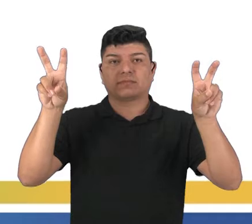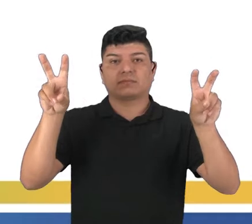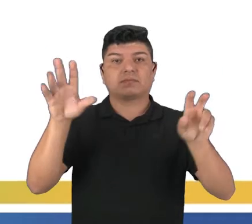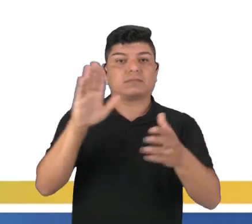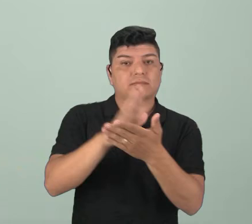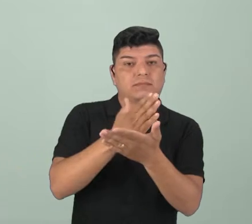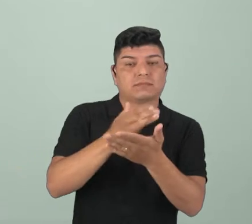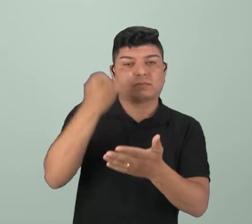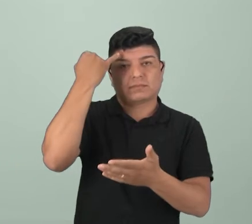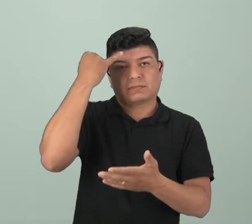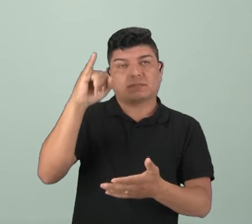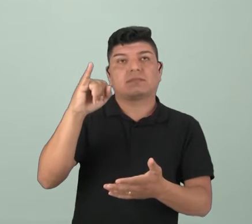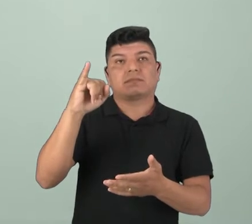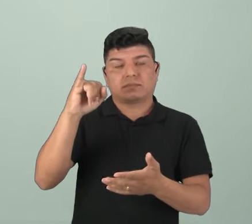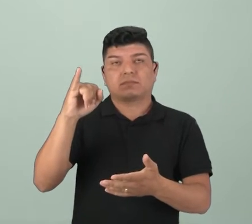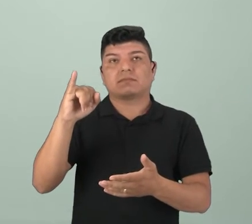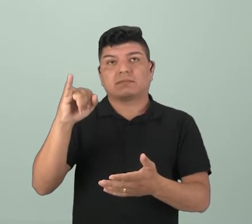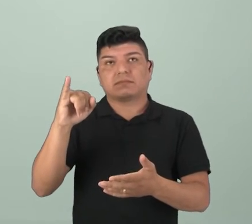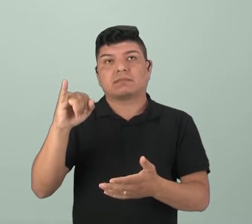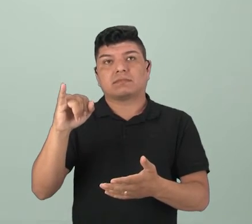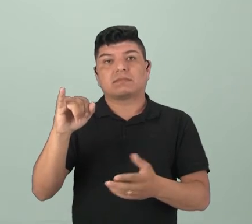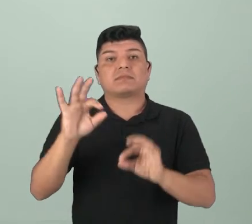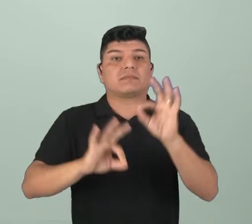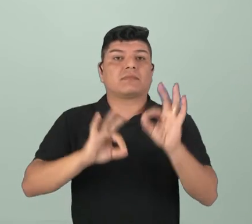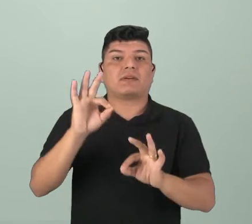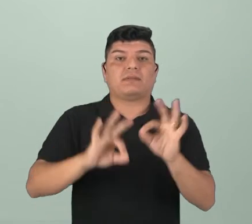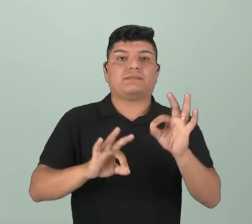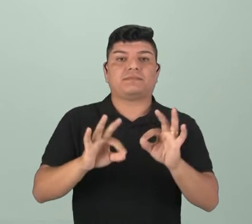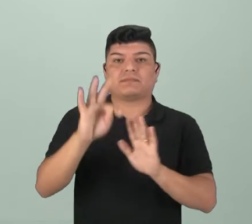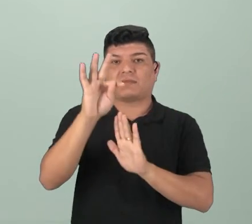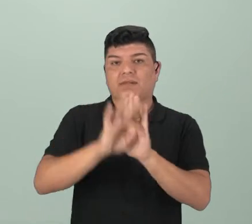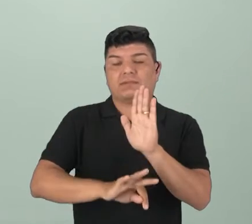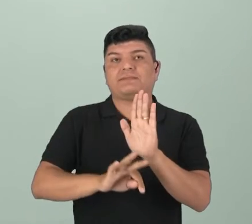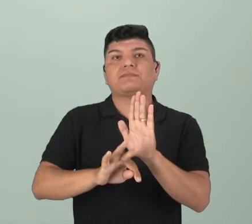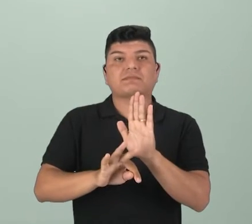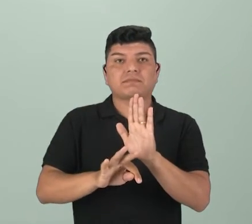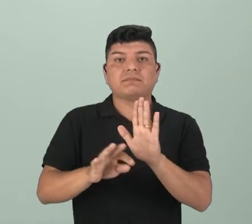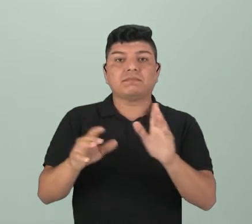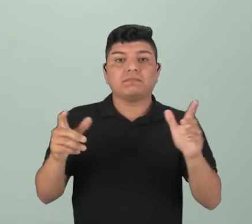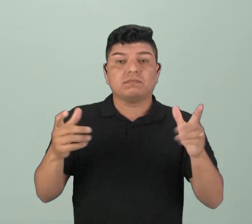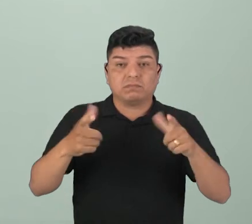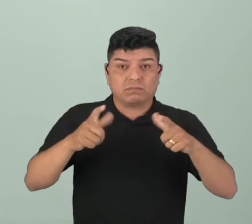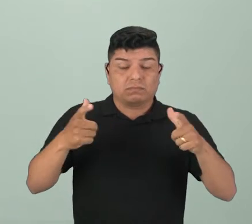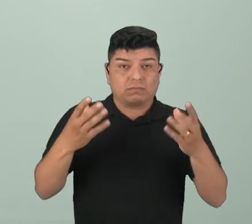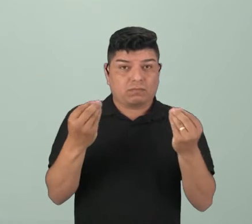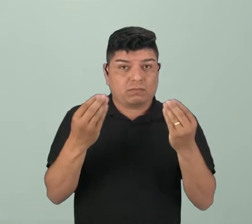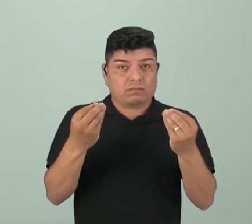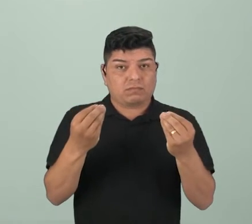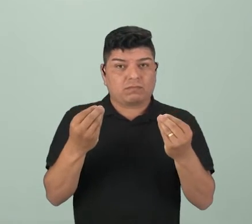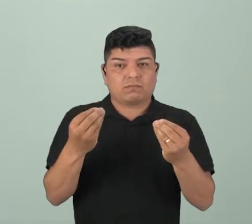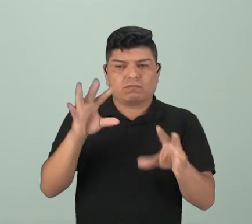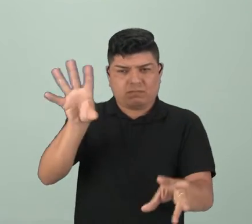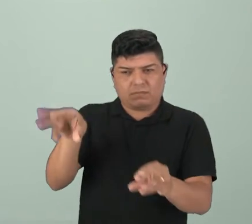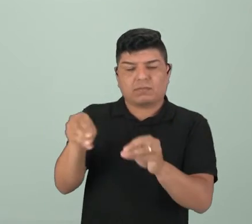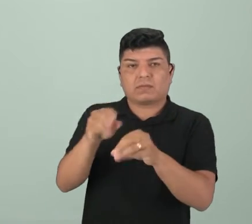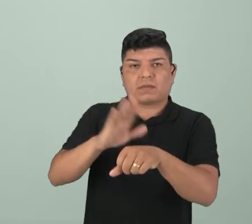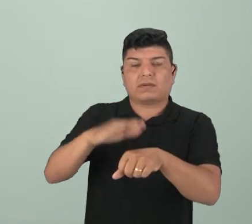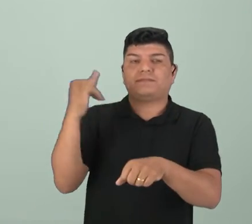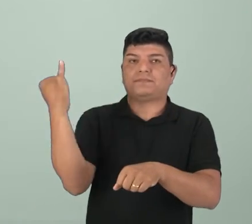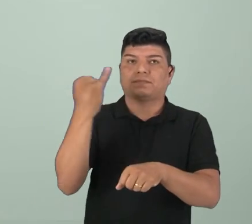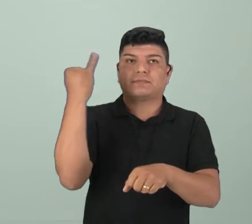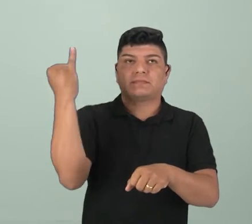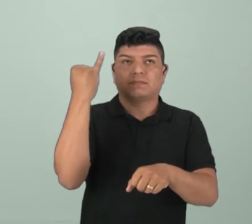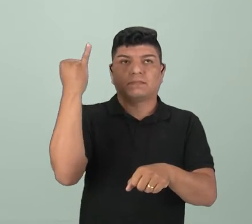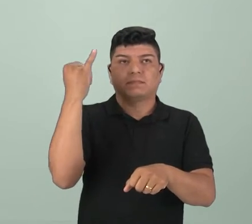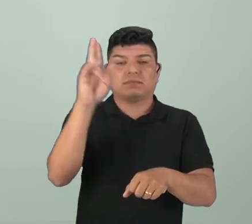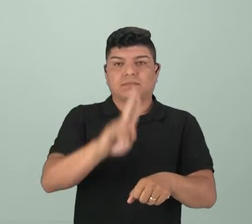algumas ideias, e essas ideias você vai tratar dentro do seu texto. Se for muito, você diminui um pouco, pega só as mais importantes